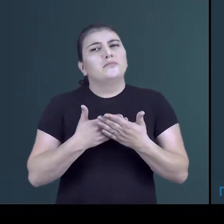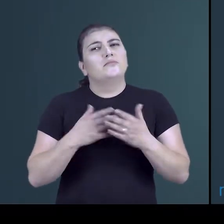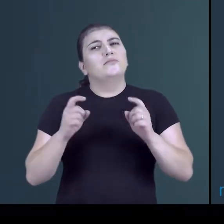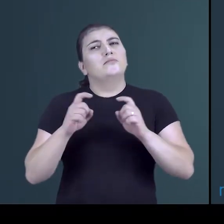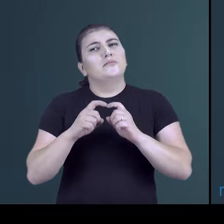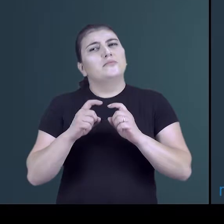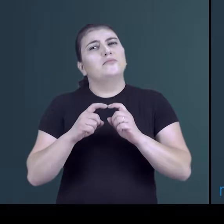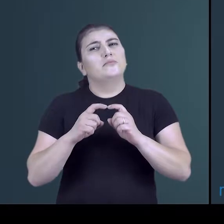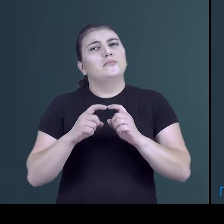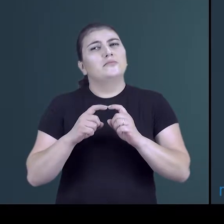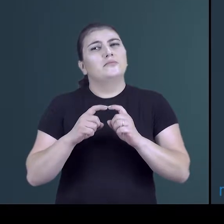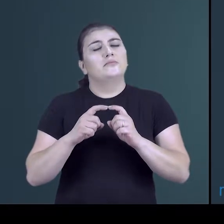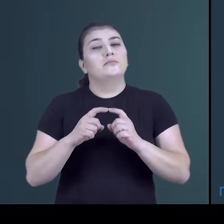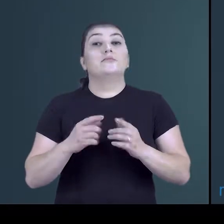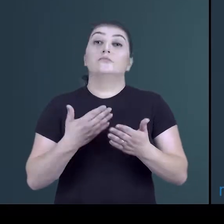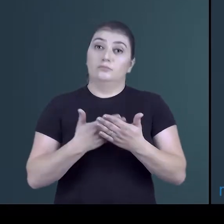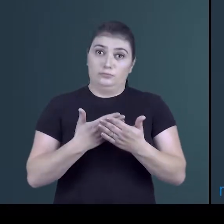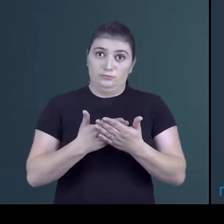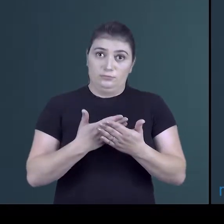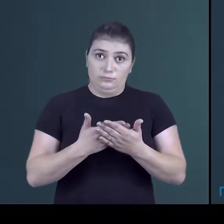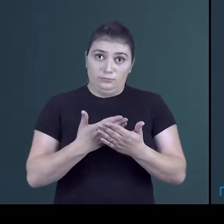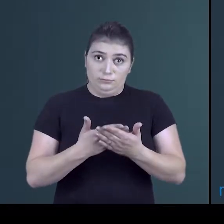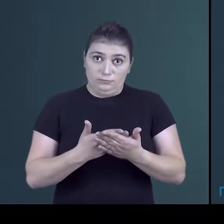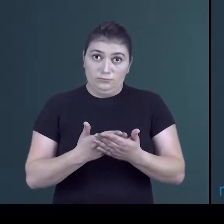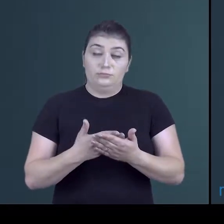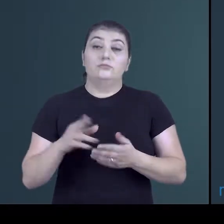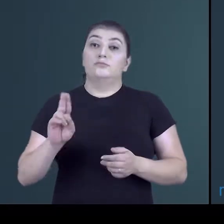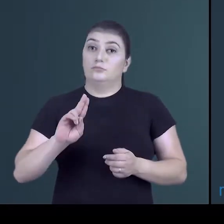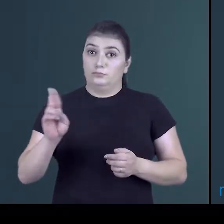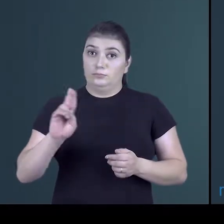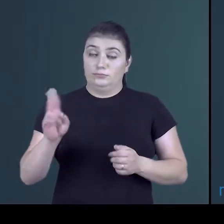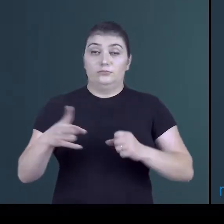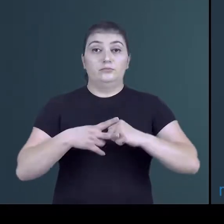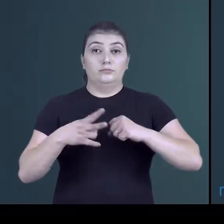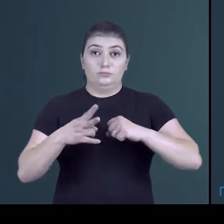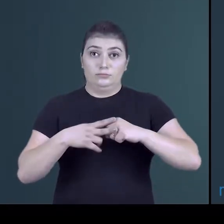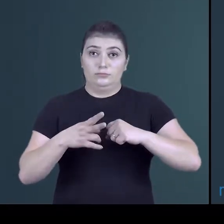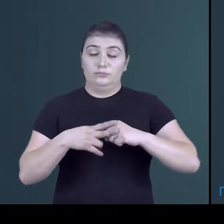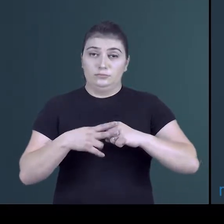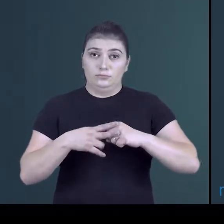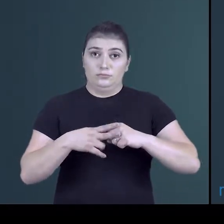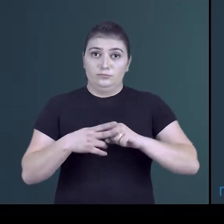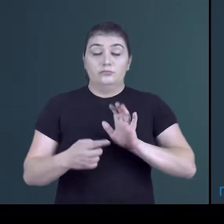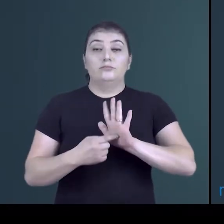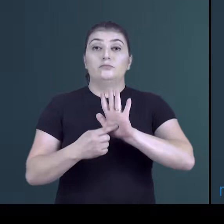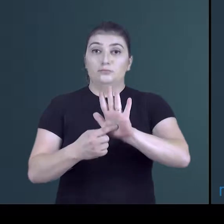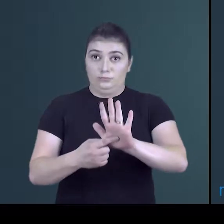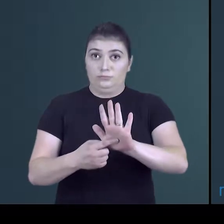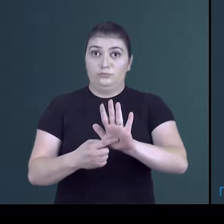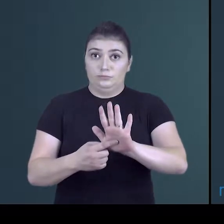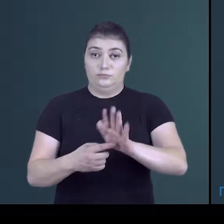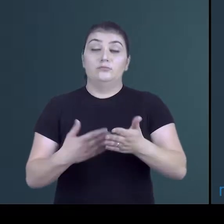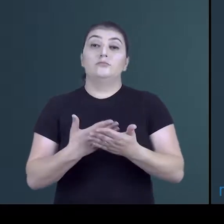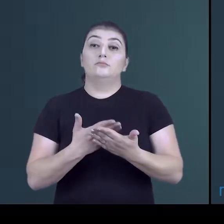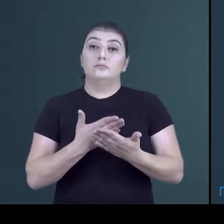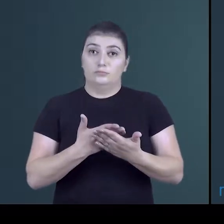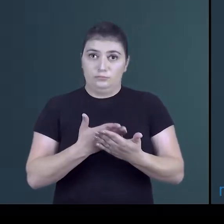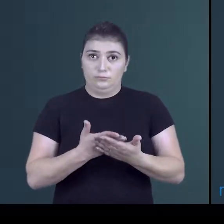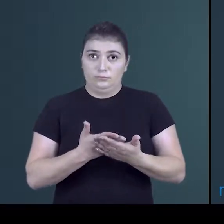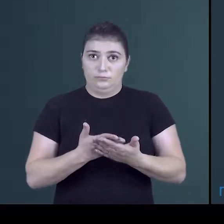estudo de concordância? O estudo de concordância nominal ou verbal vai estabelecer e